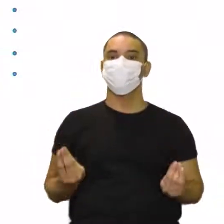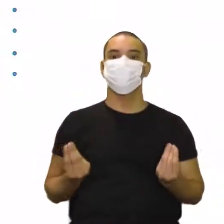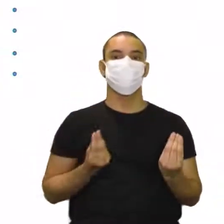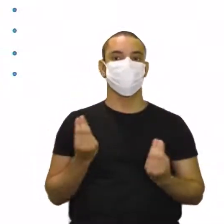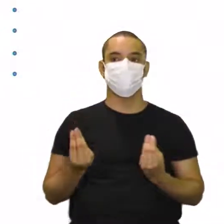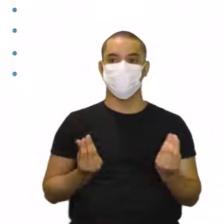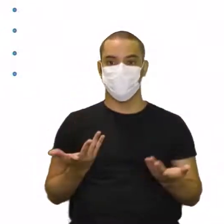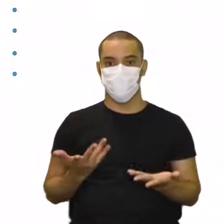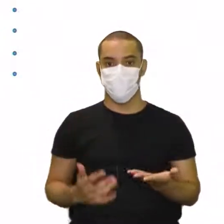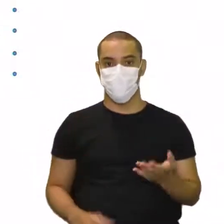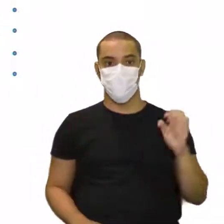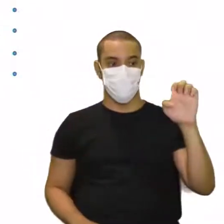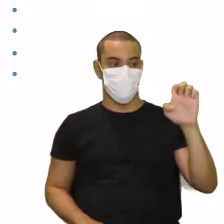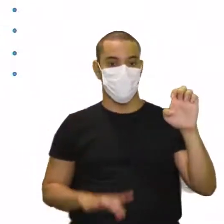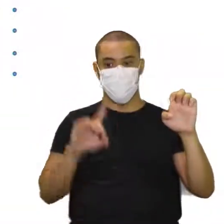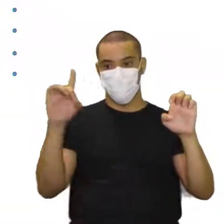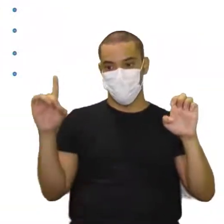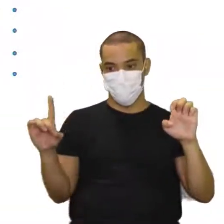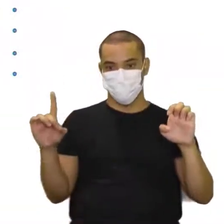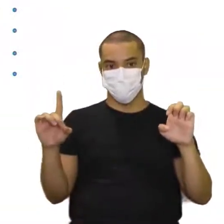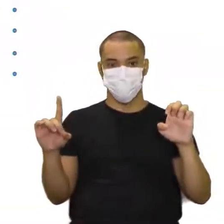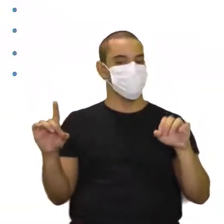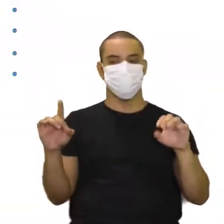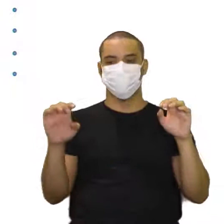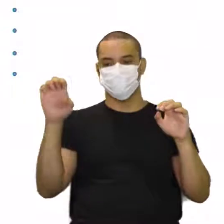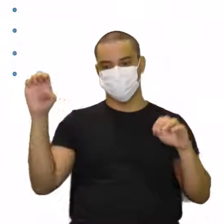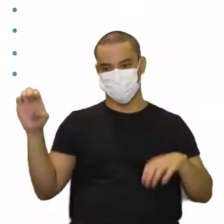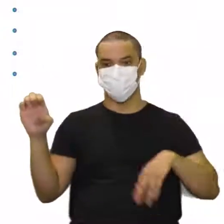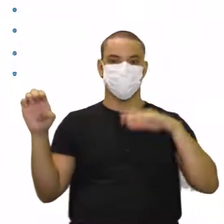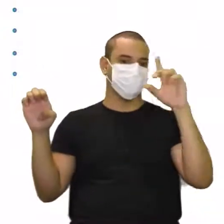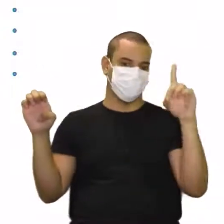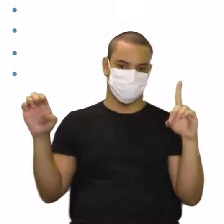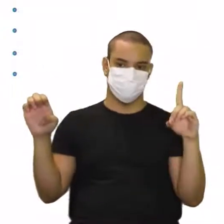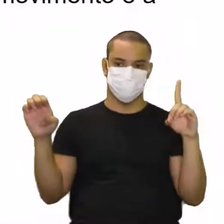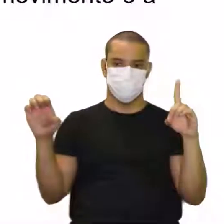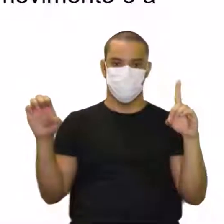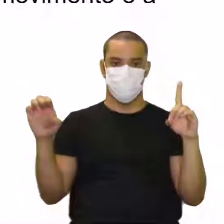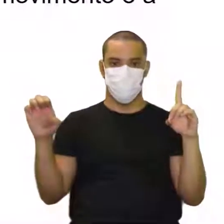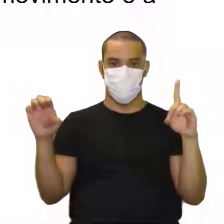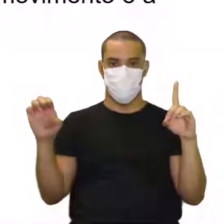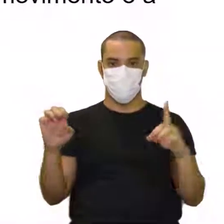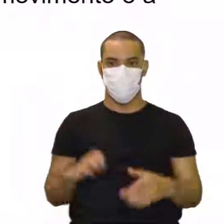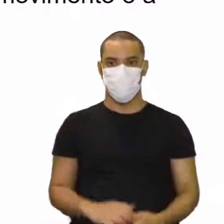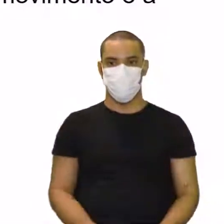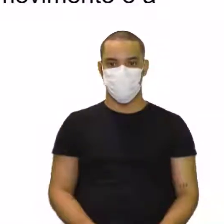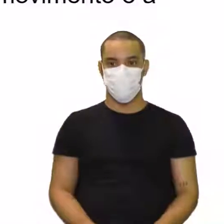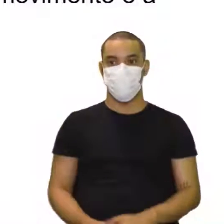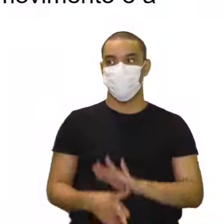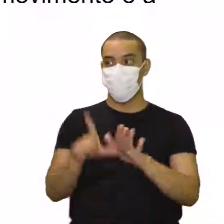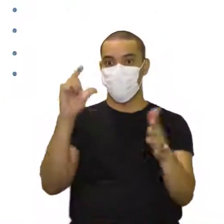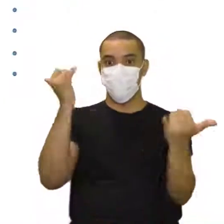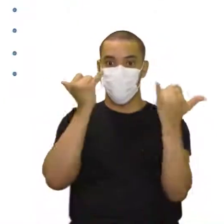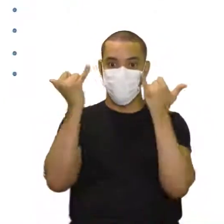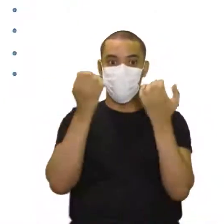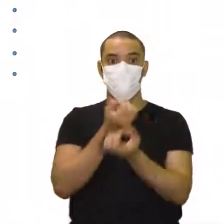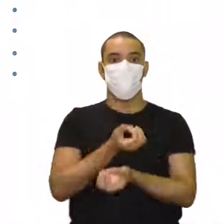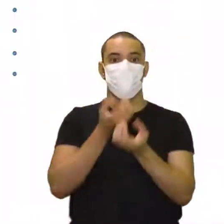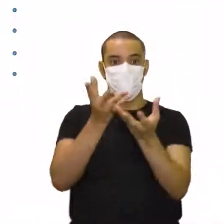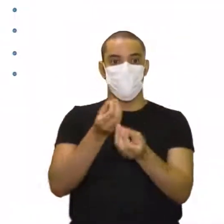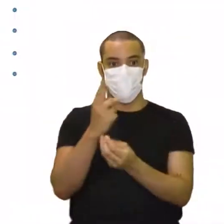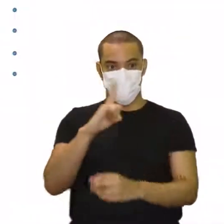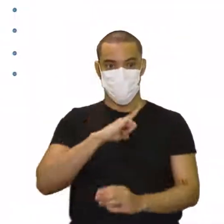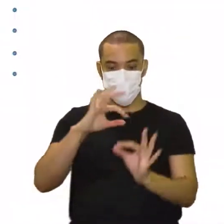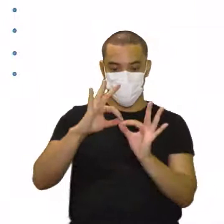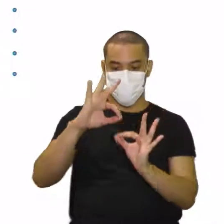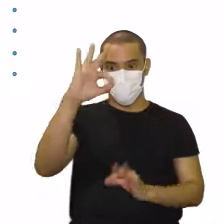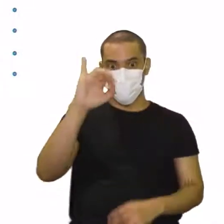esquerda para a direita, certo? Olha aí, ó, o que foi falado anteriormente, tudo que está aqui. A barra tem